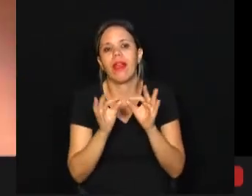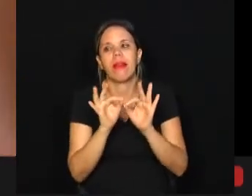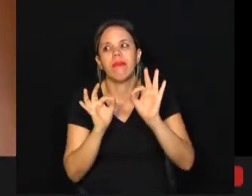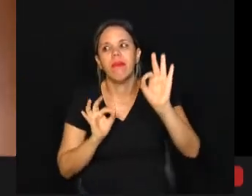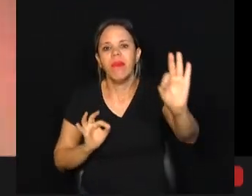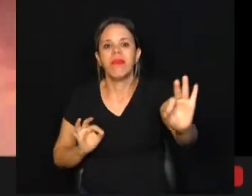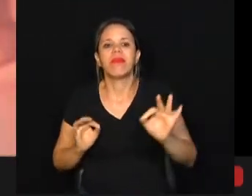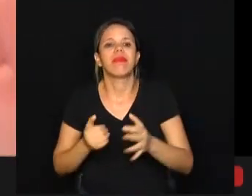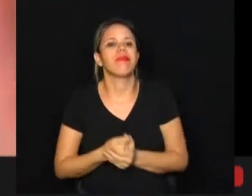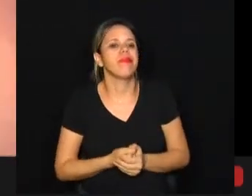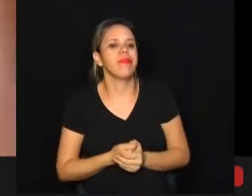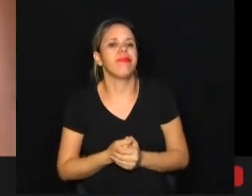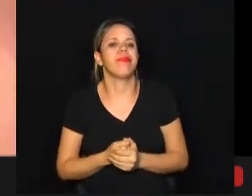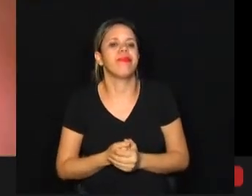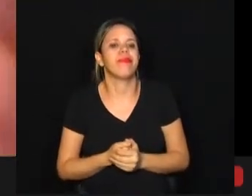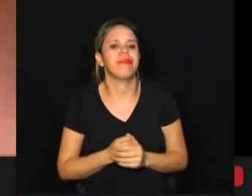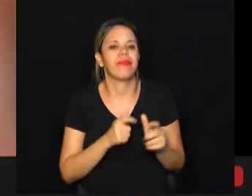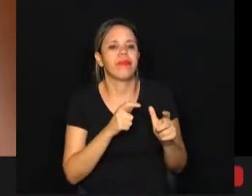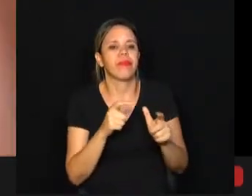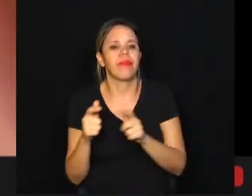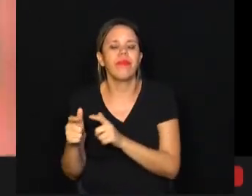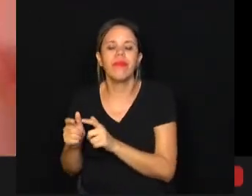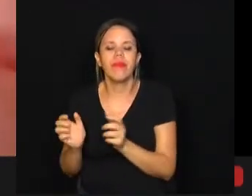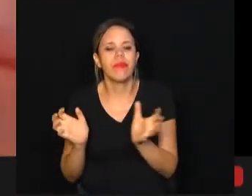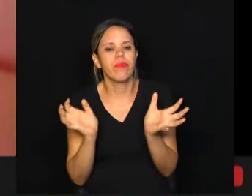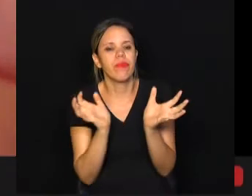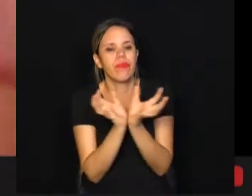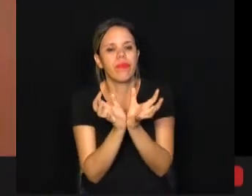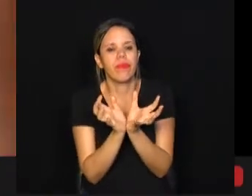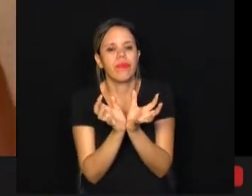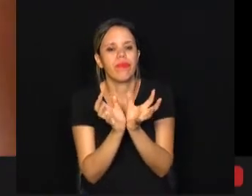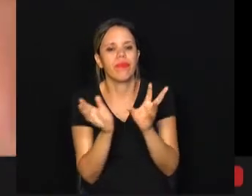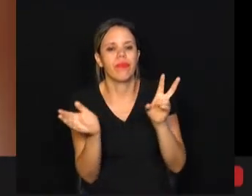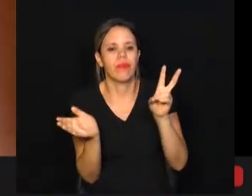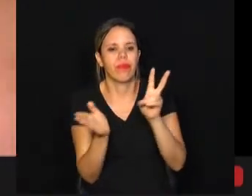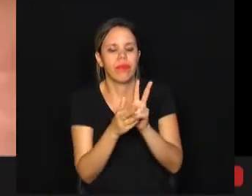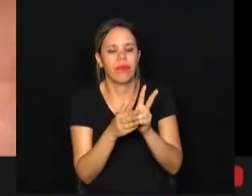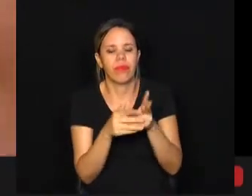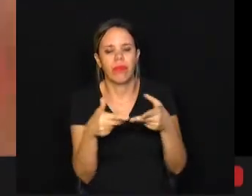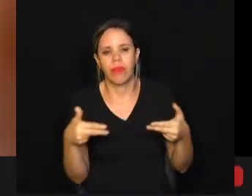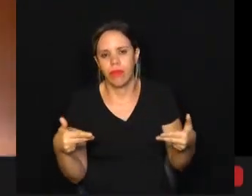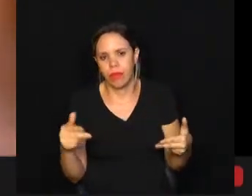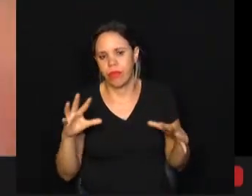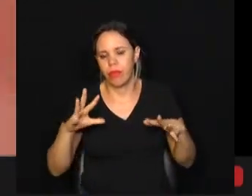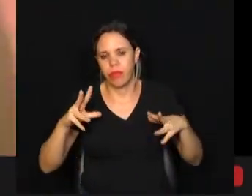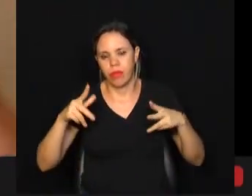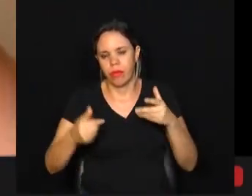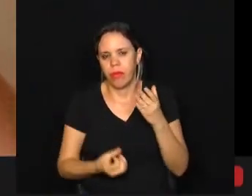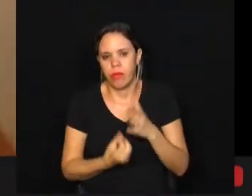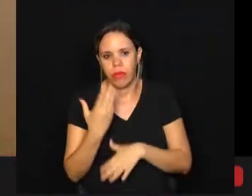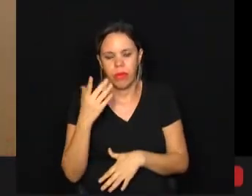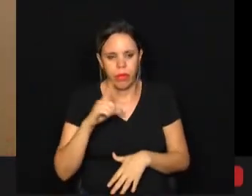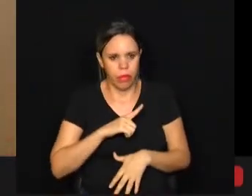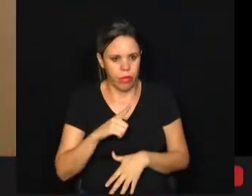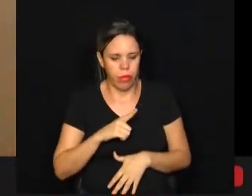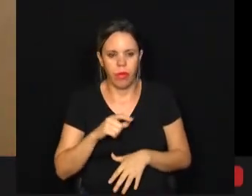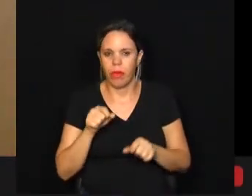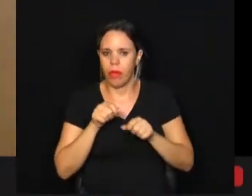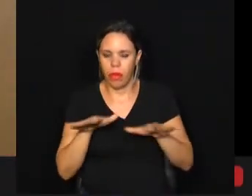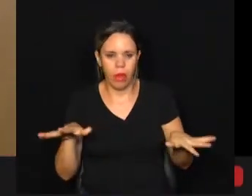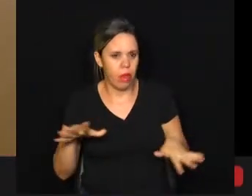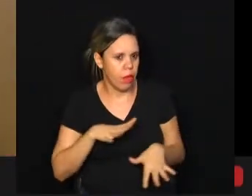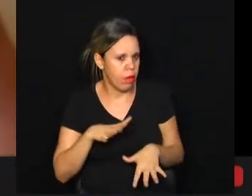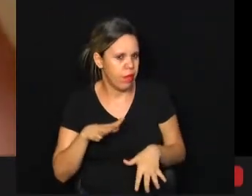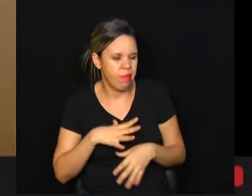distantes, nas comunidades quilombolas, indígenas. Isto tudo produz, está espalhado na nossa